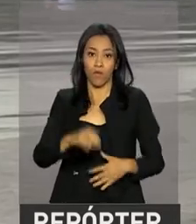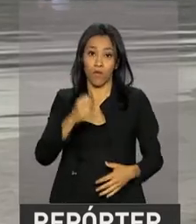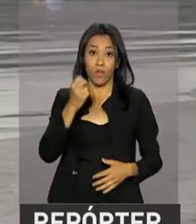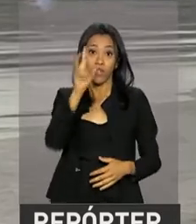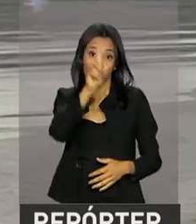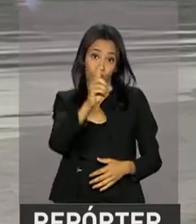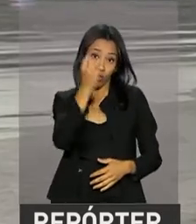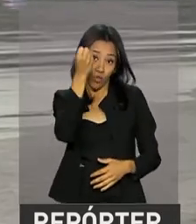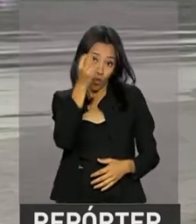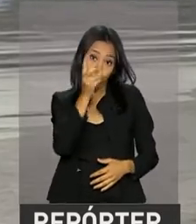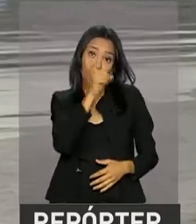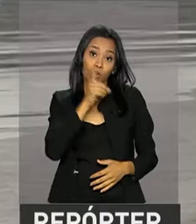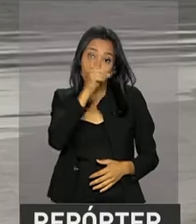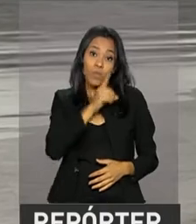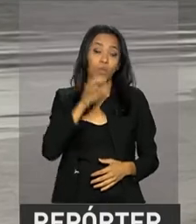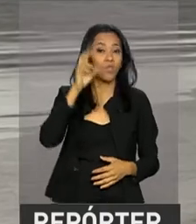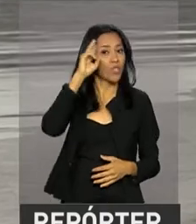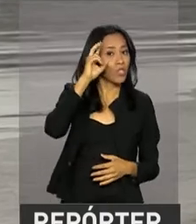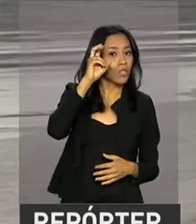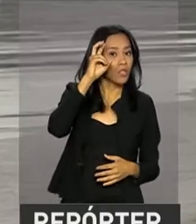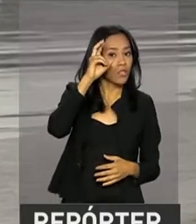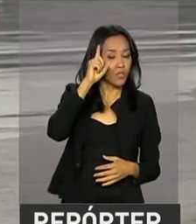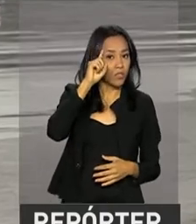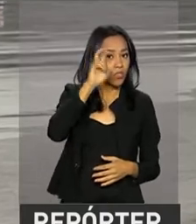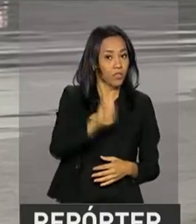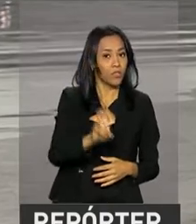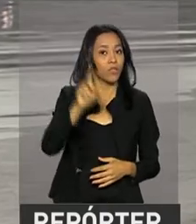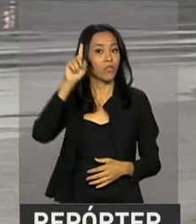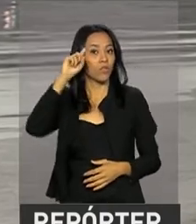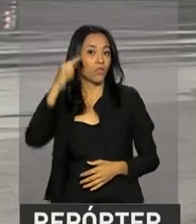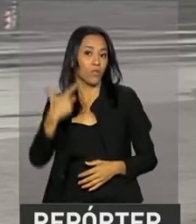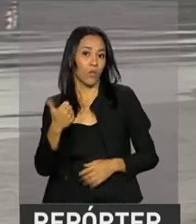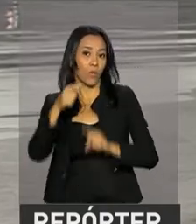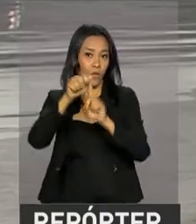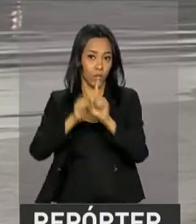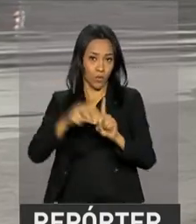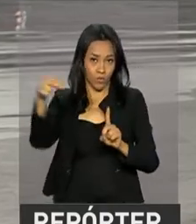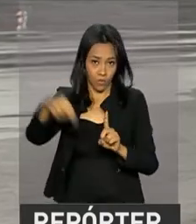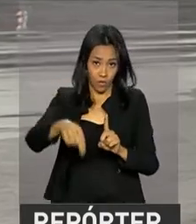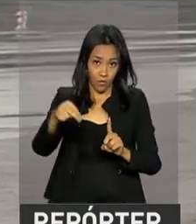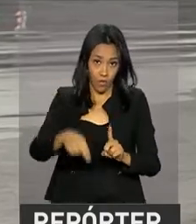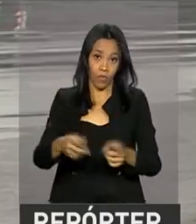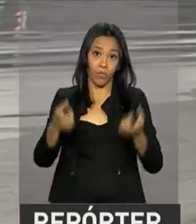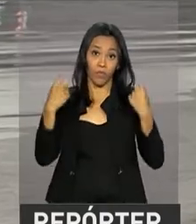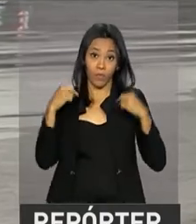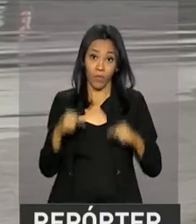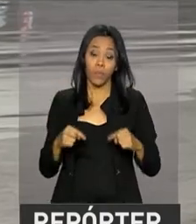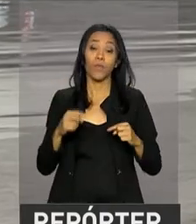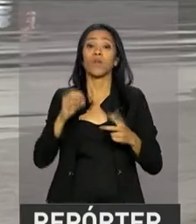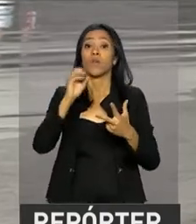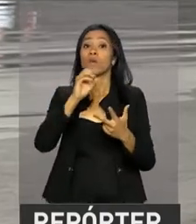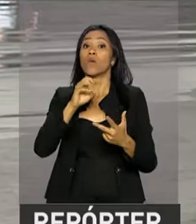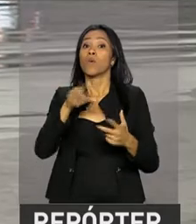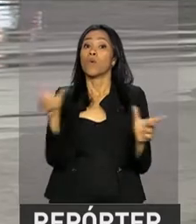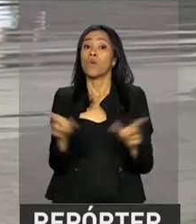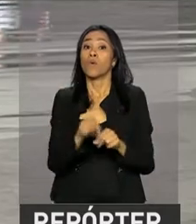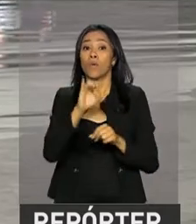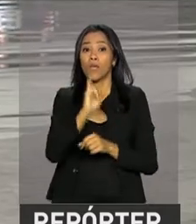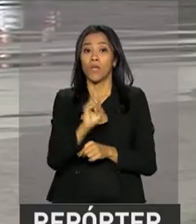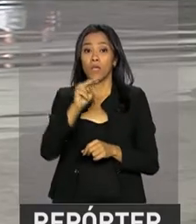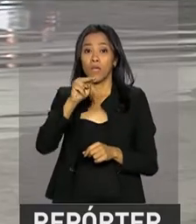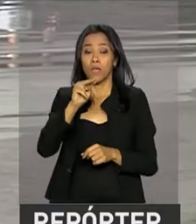seguidos que vai ser um dia 5 e no dia 12 de novembro é o inep informa que não é obrigatório levar